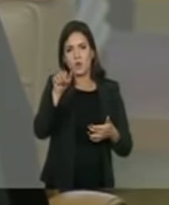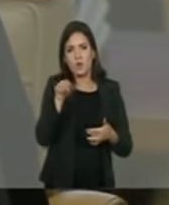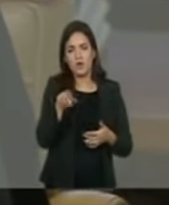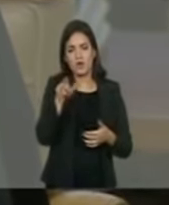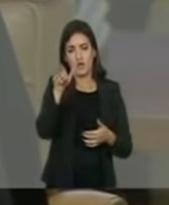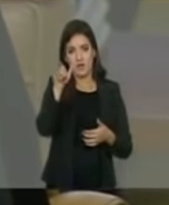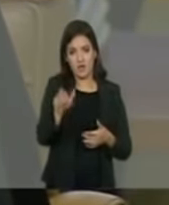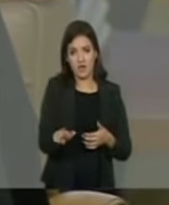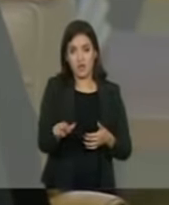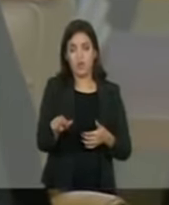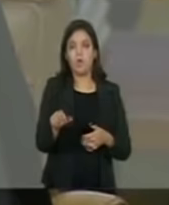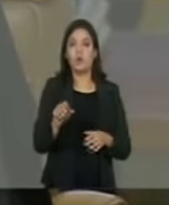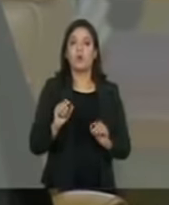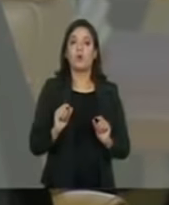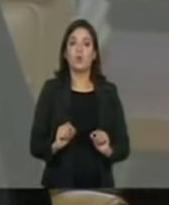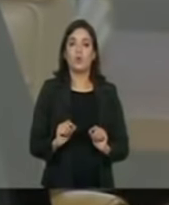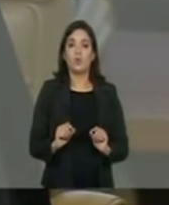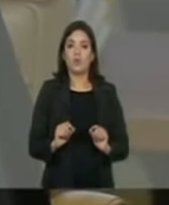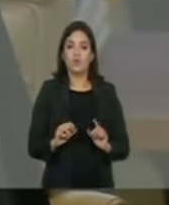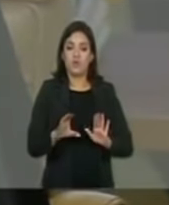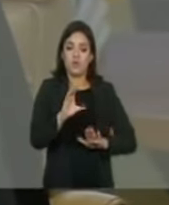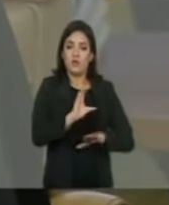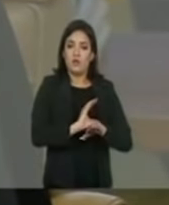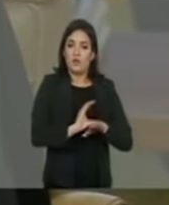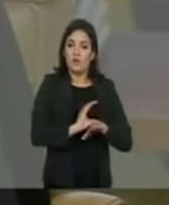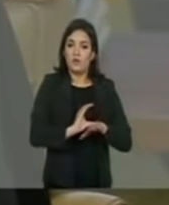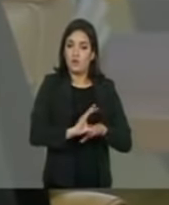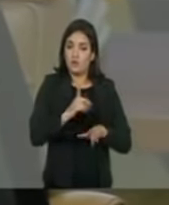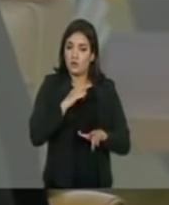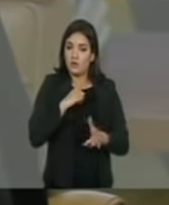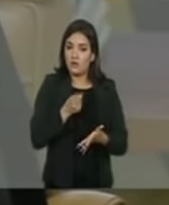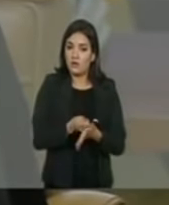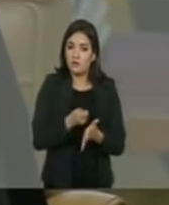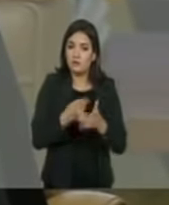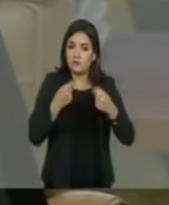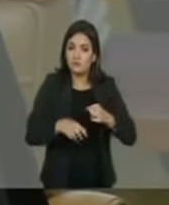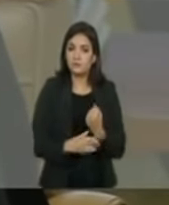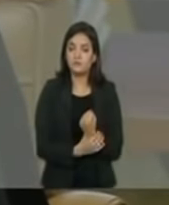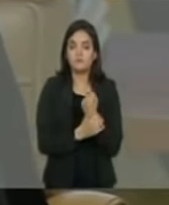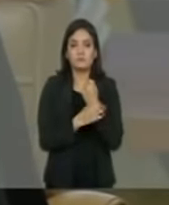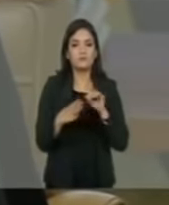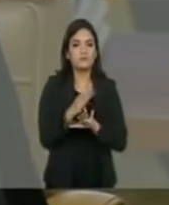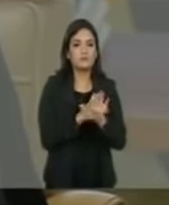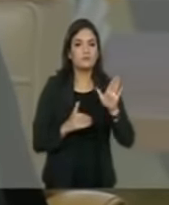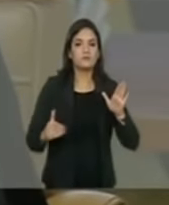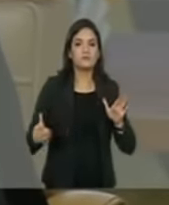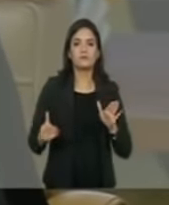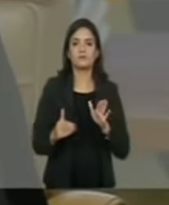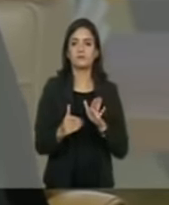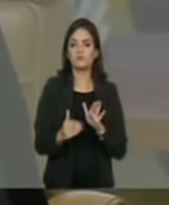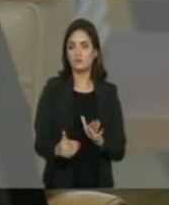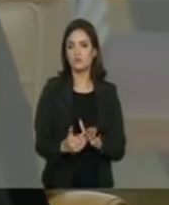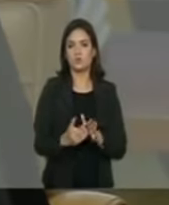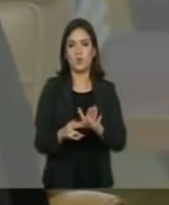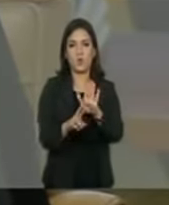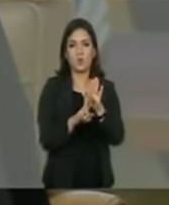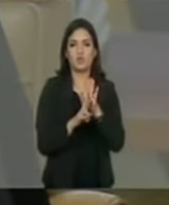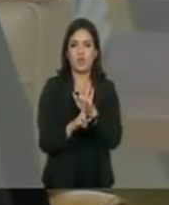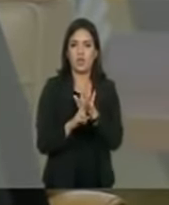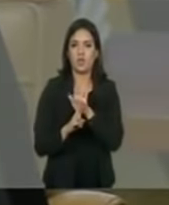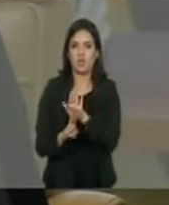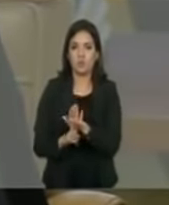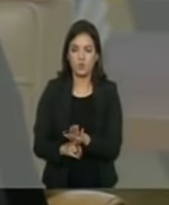é o que impõe a constituição da república devem ser assegurados todos os meios e recursos inerentes à